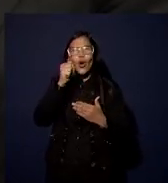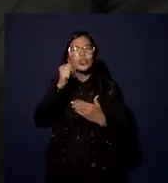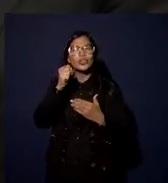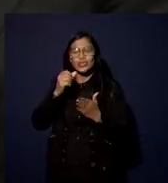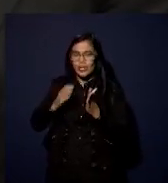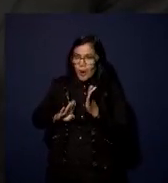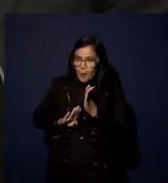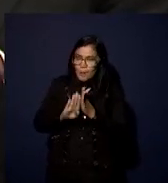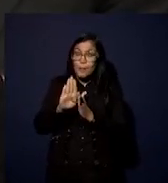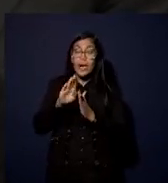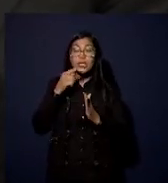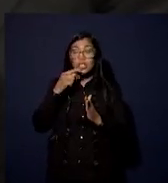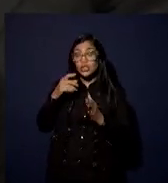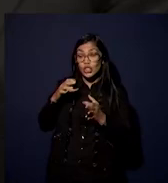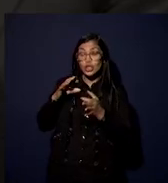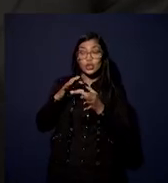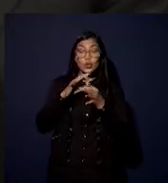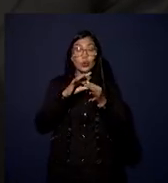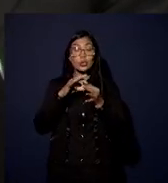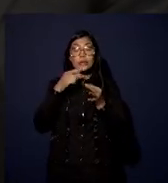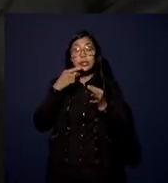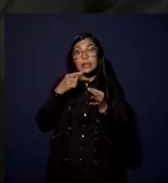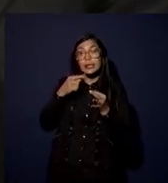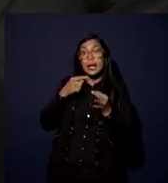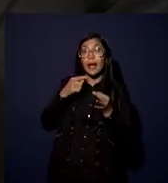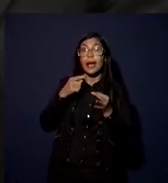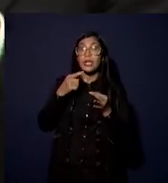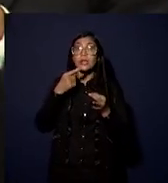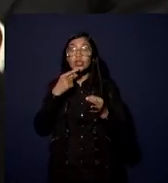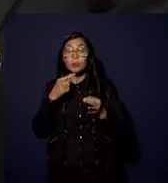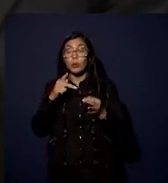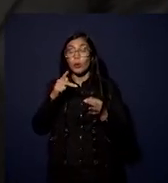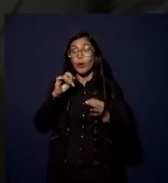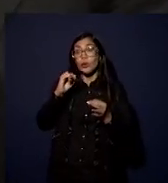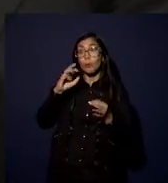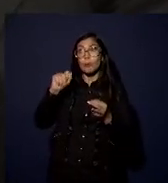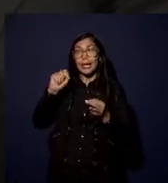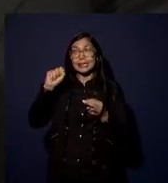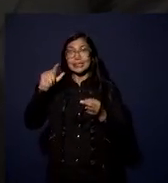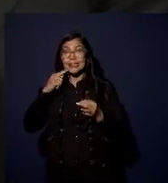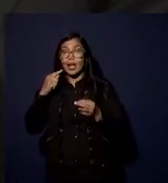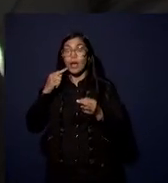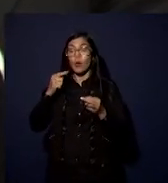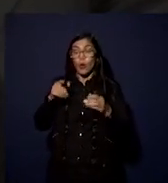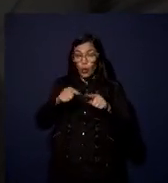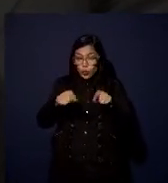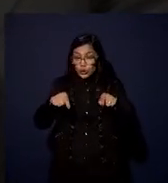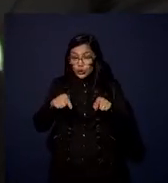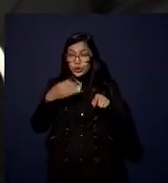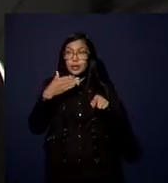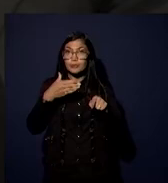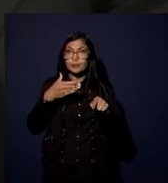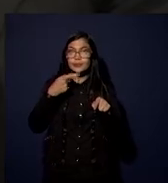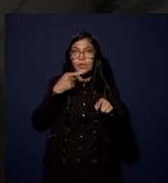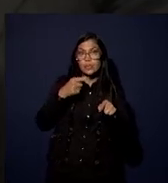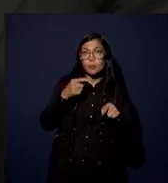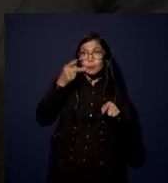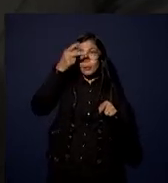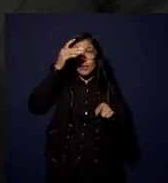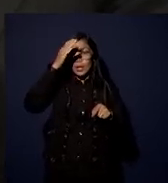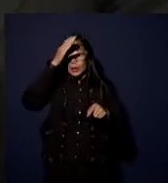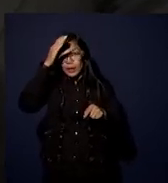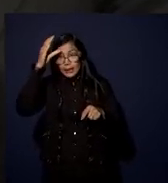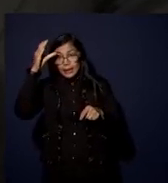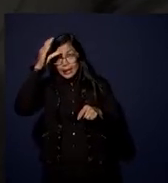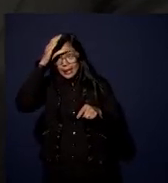conectarmos né fontes de suprimento seja do pré-sal seja de terminais seja de consumidores